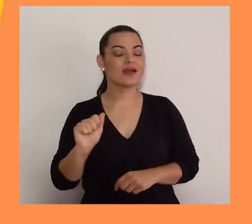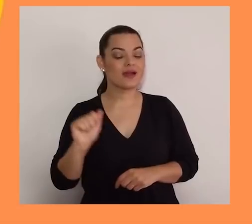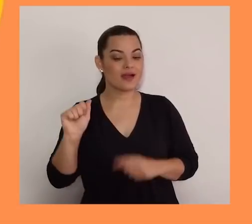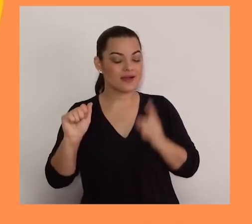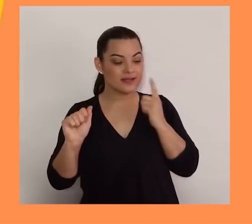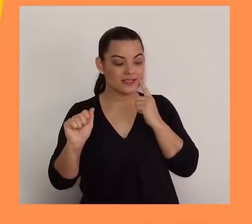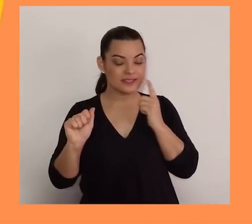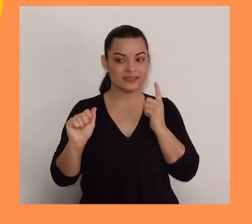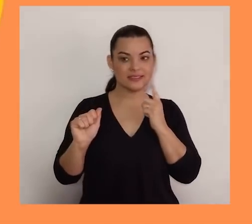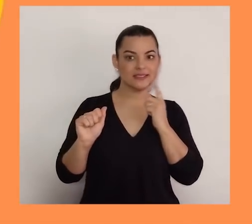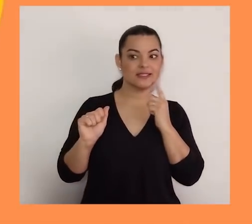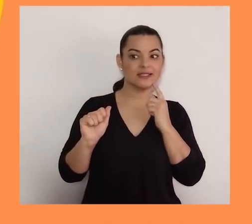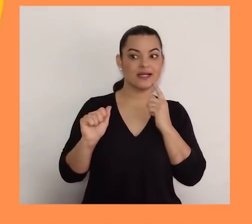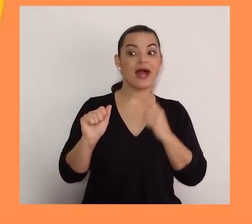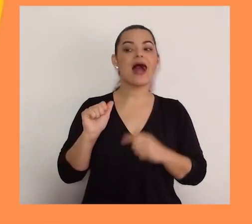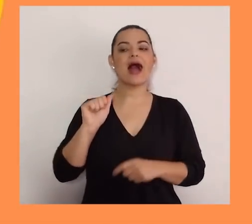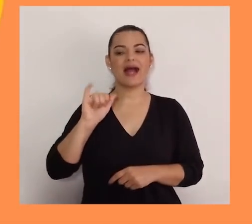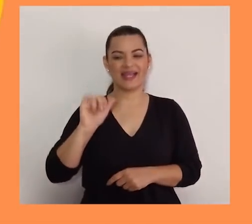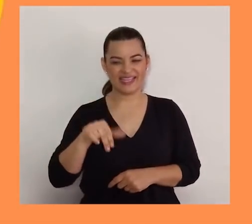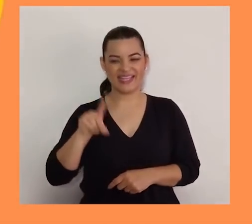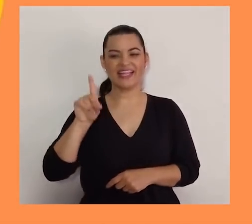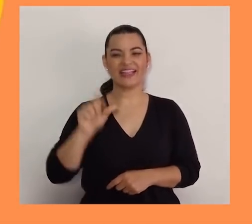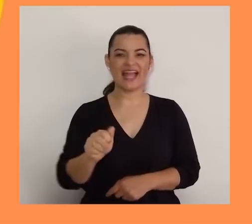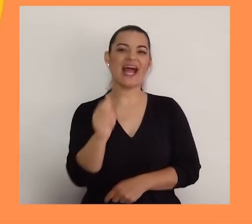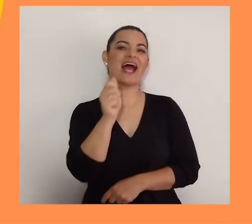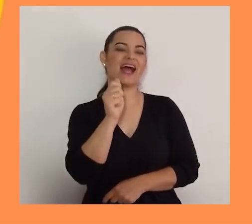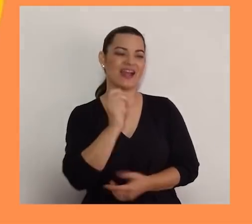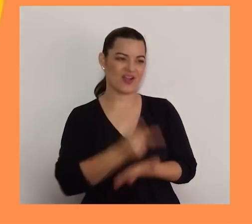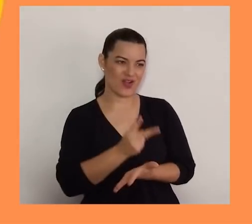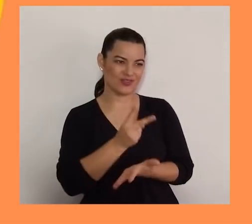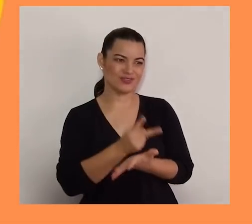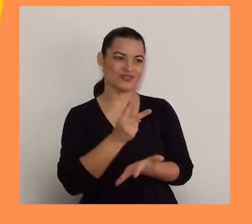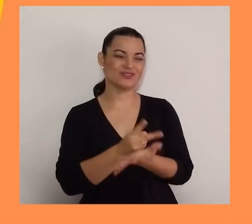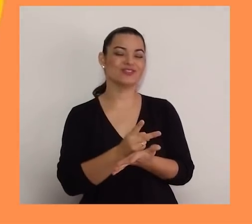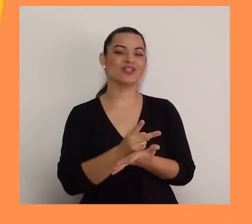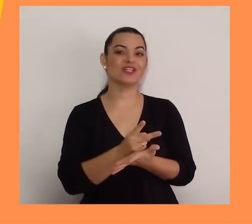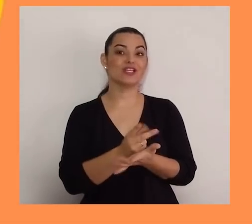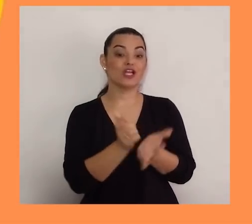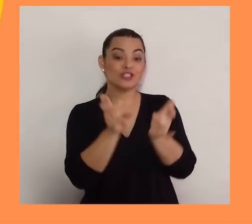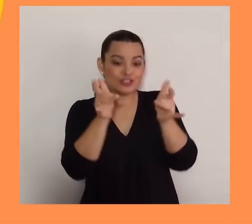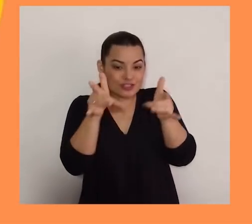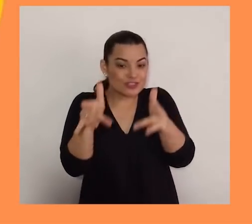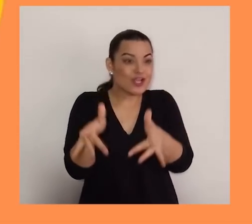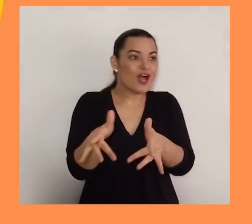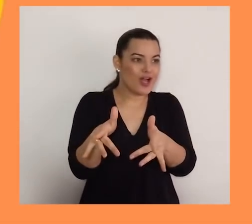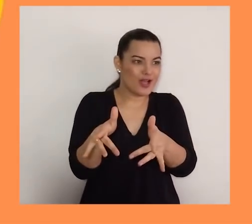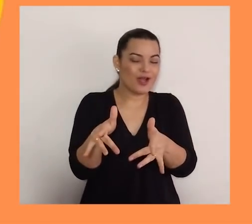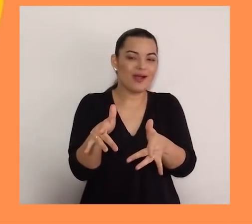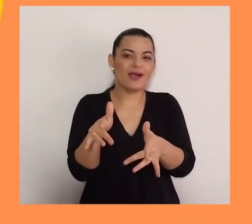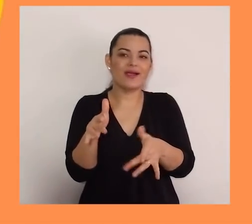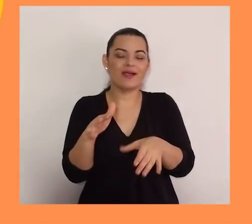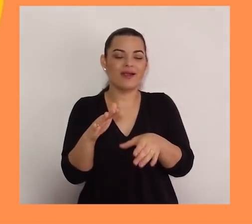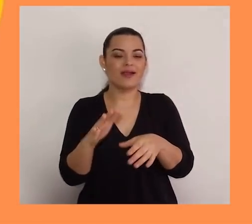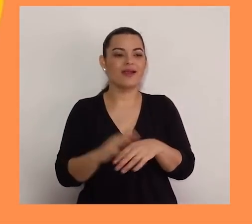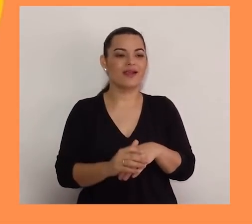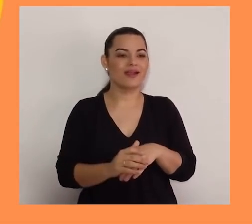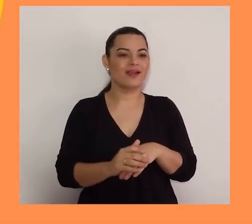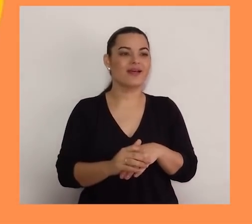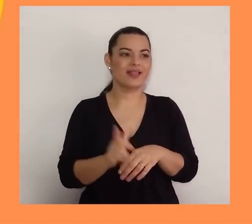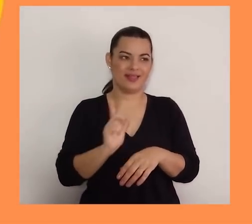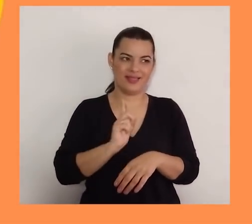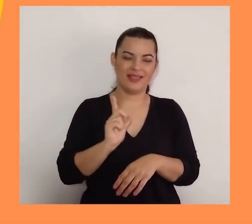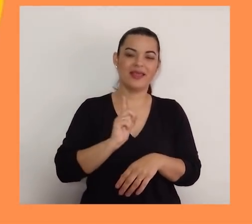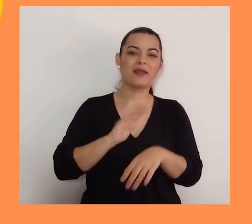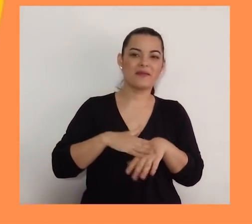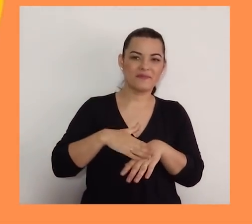Será que o rato é o mais forte? Não. Então todos sentaram e juntos comeram o